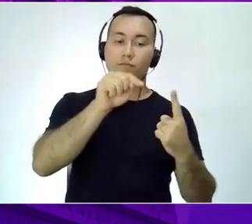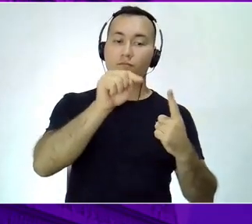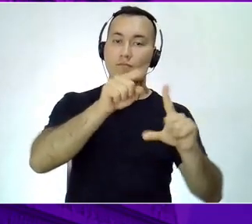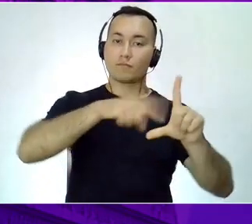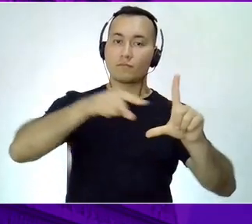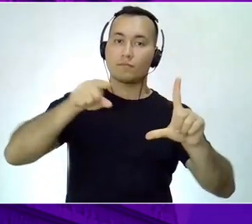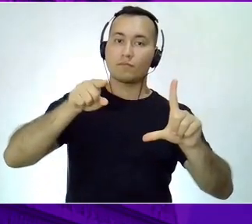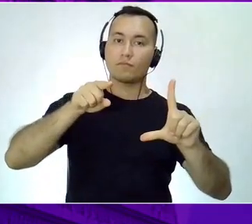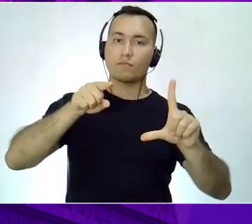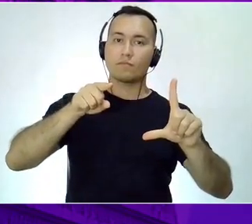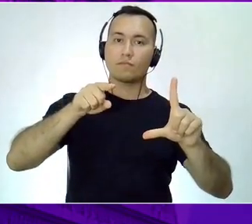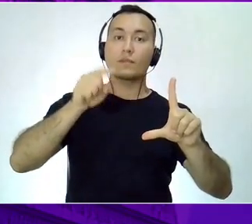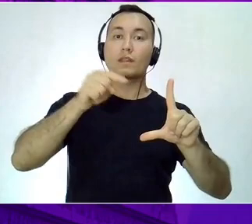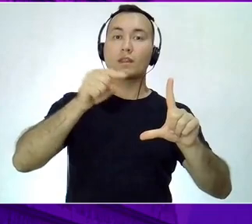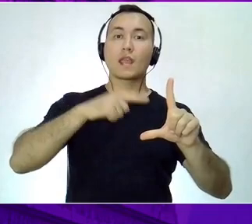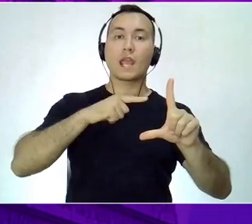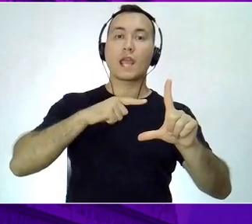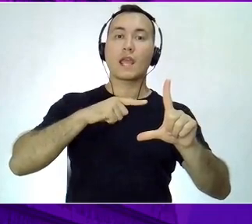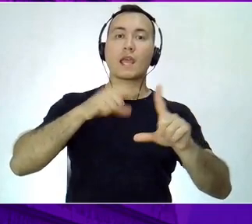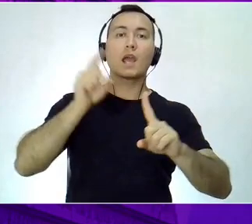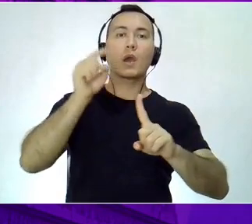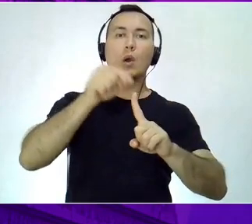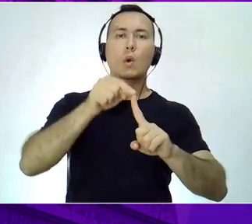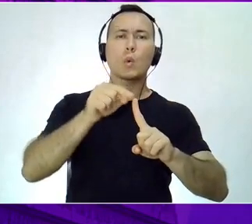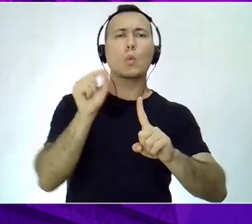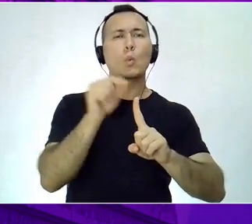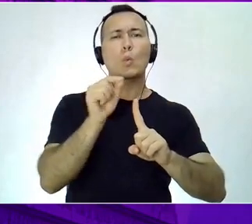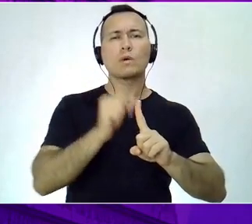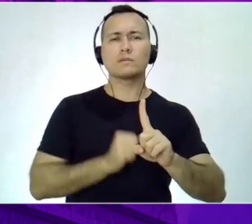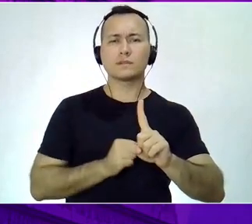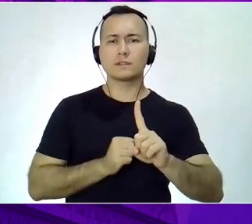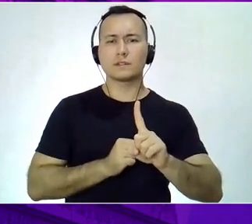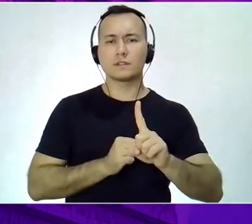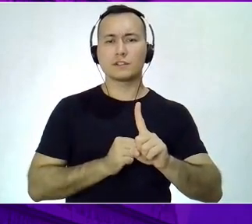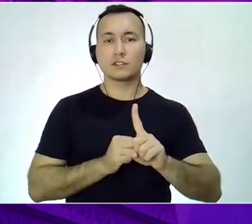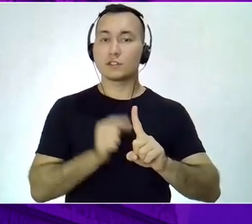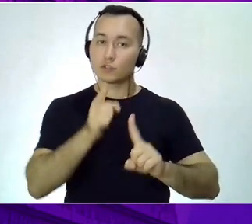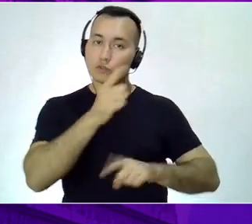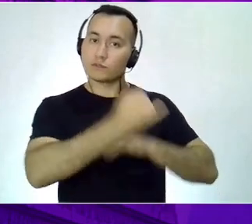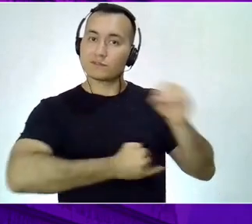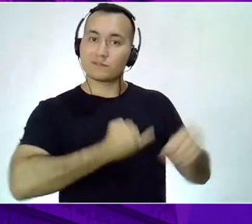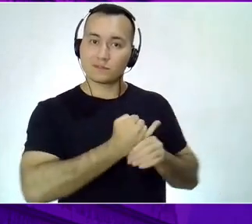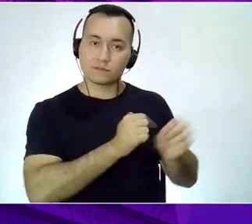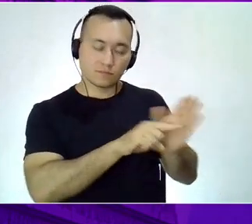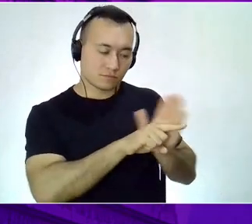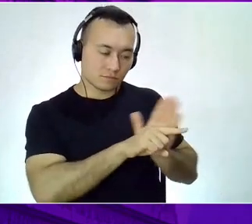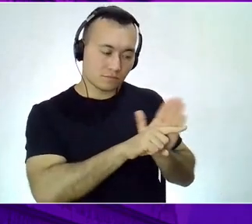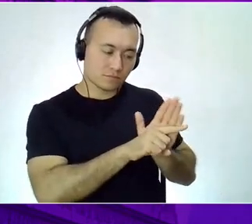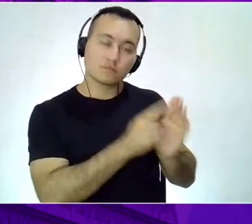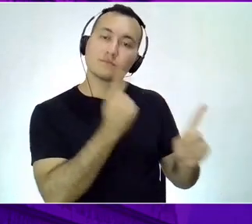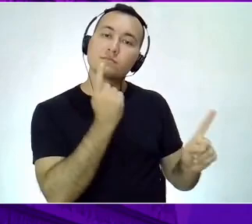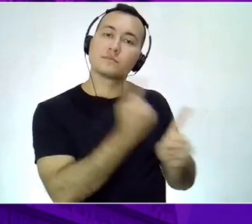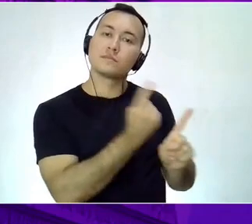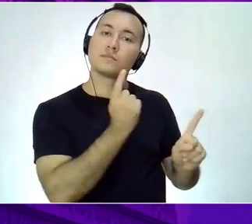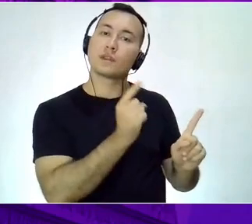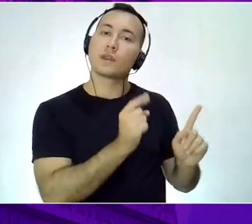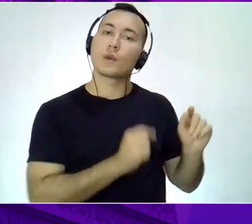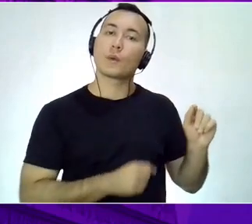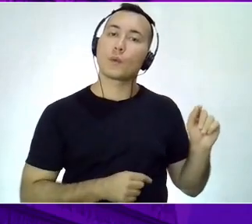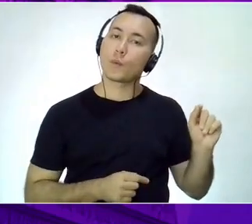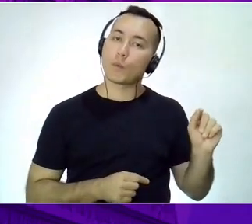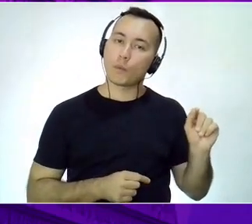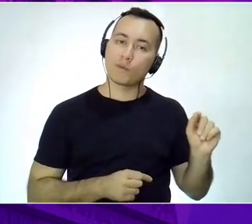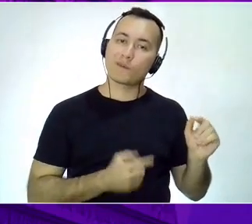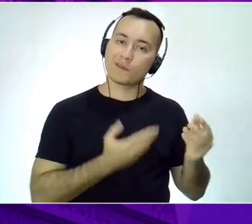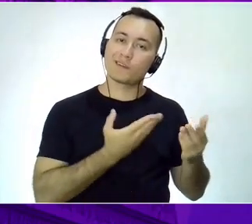Isso aqui, sim, vocês acham na internet. Se vocês pesquisarem sobre intenção, daí vocês vão encontrar alguns materiais que já usam essa abordagem aqui